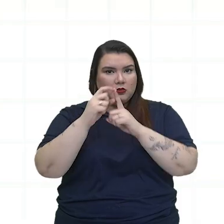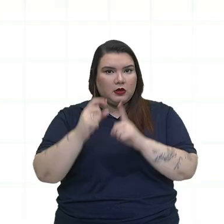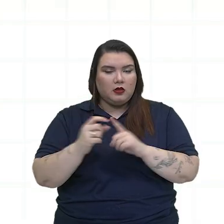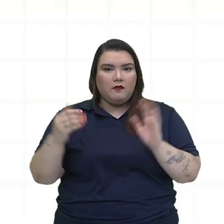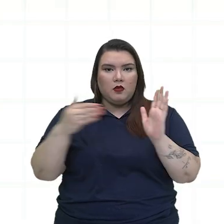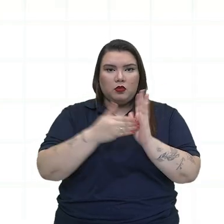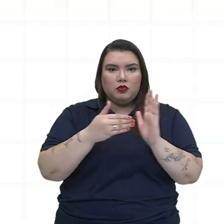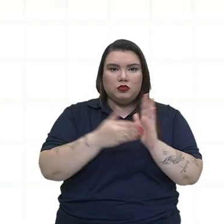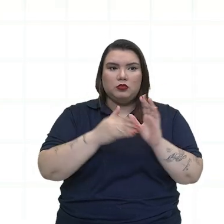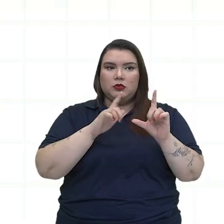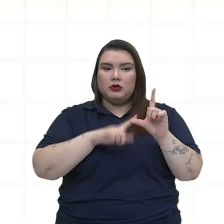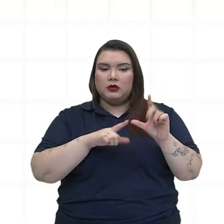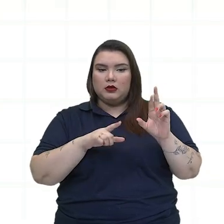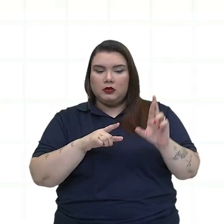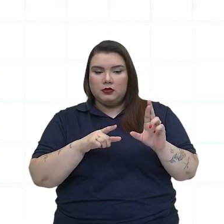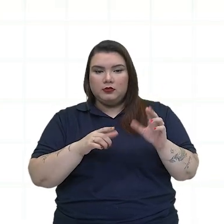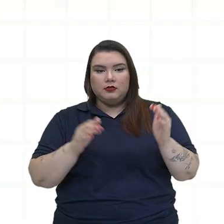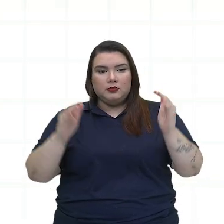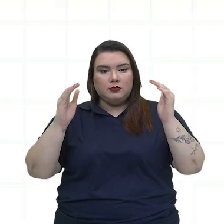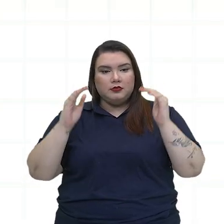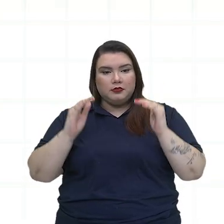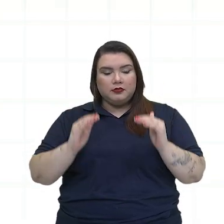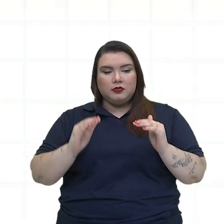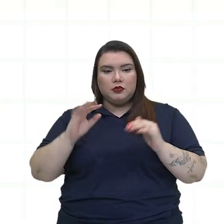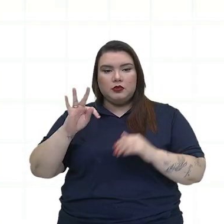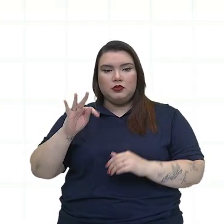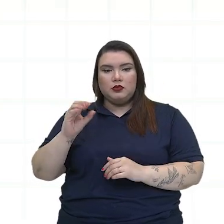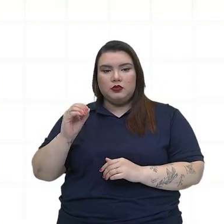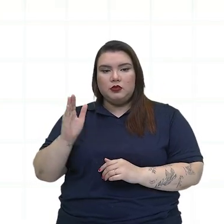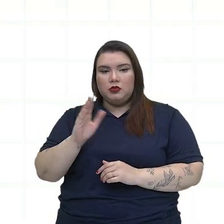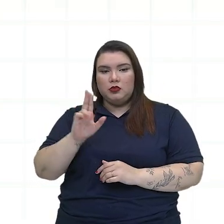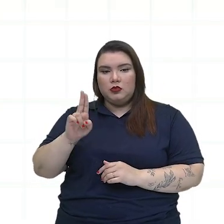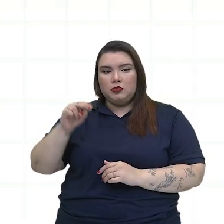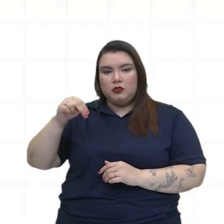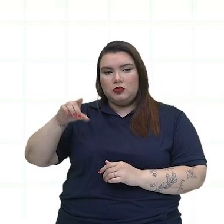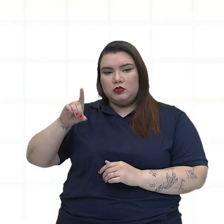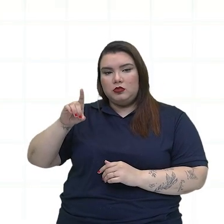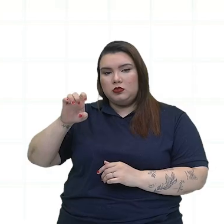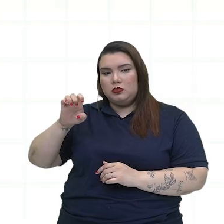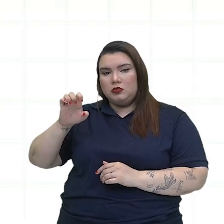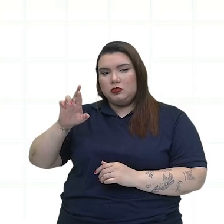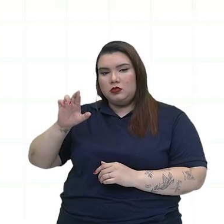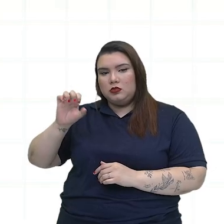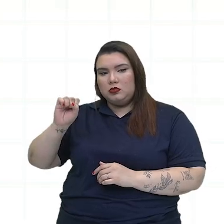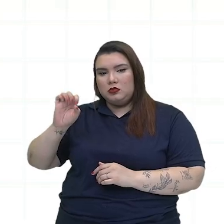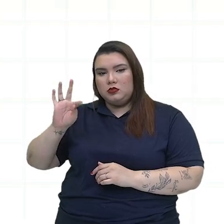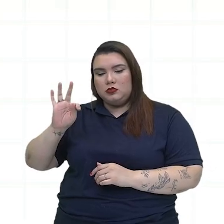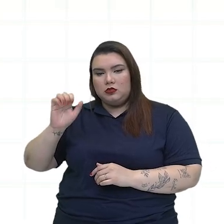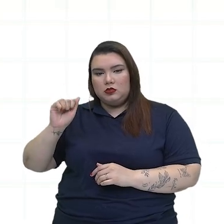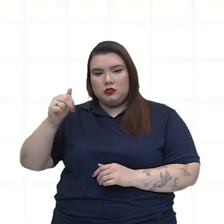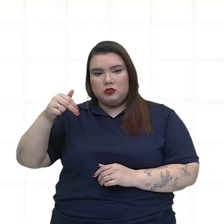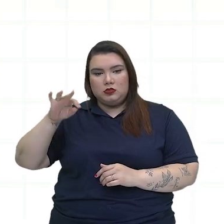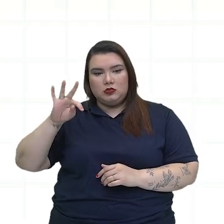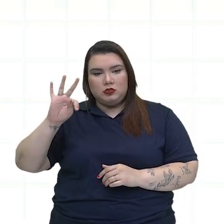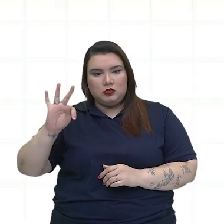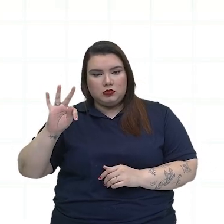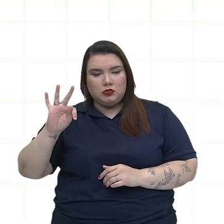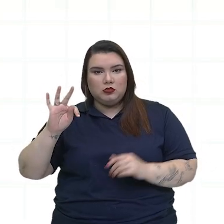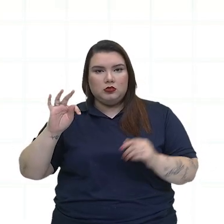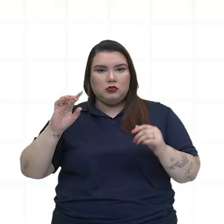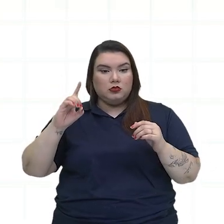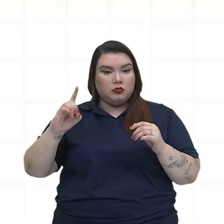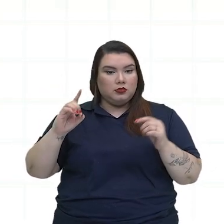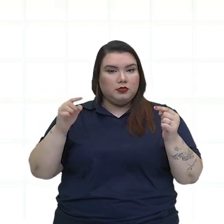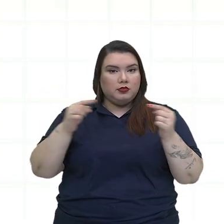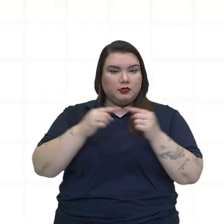infinitivo, né? E to understand, como nós vimos aqui, né? Já no começo da